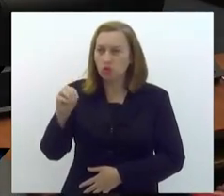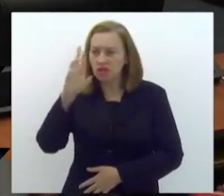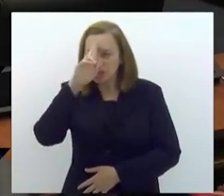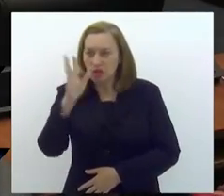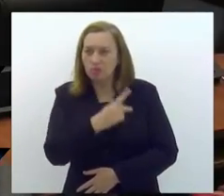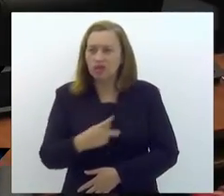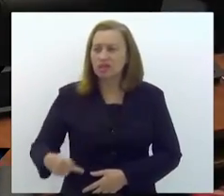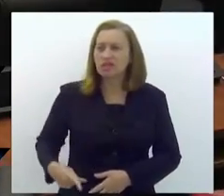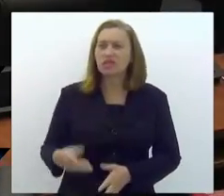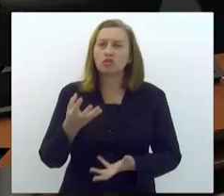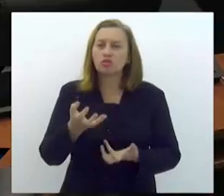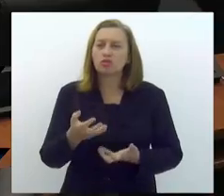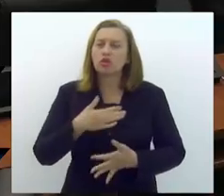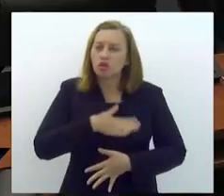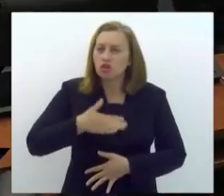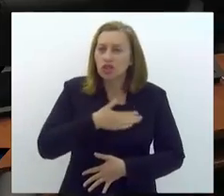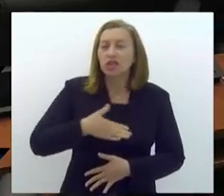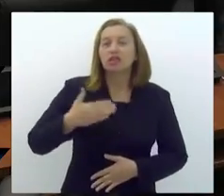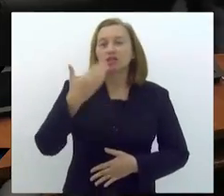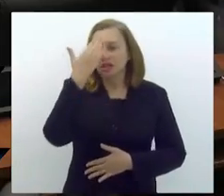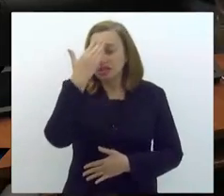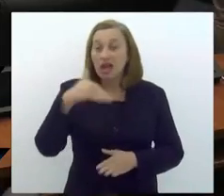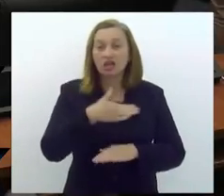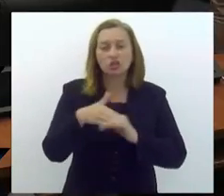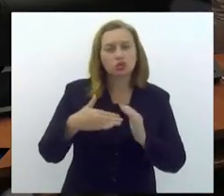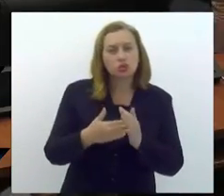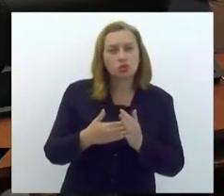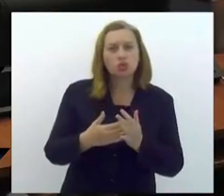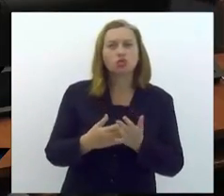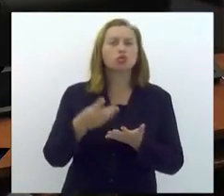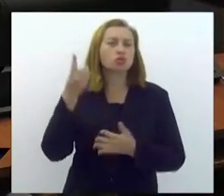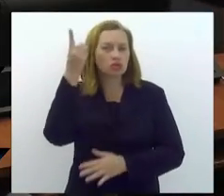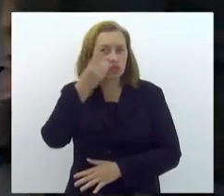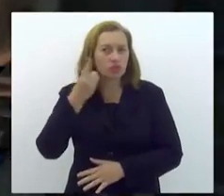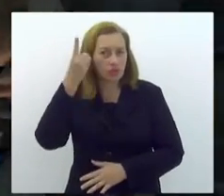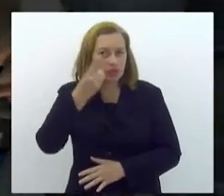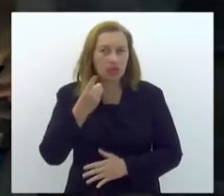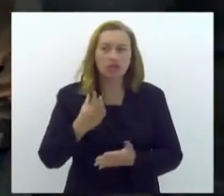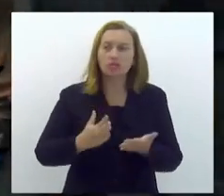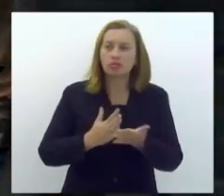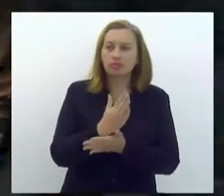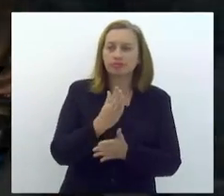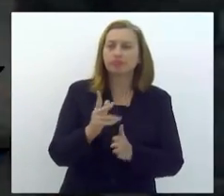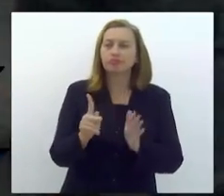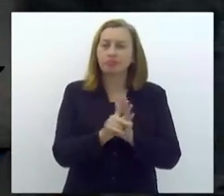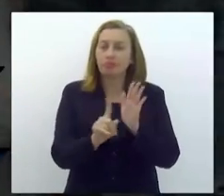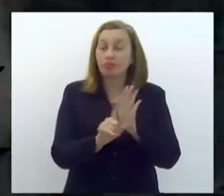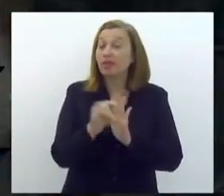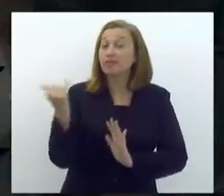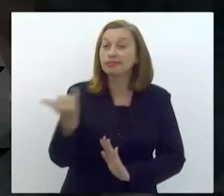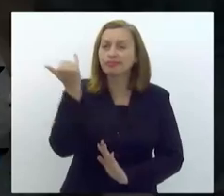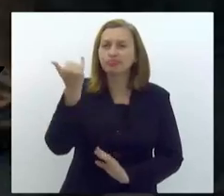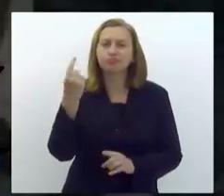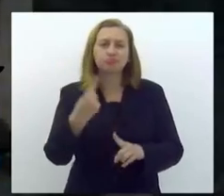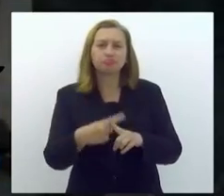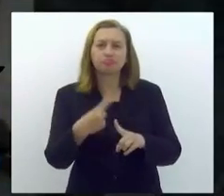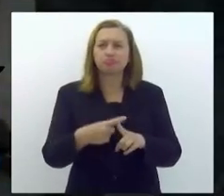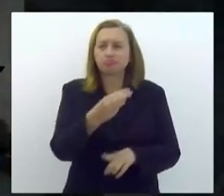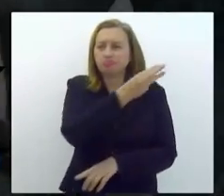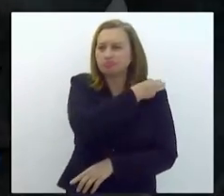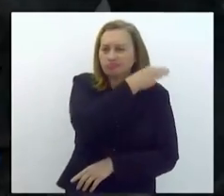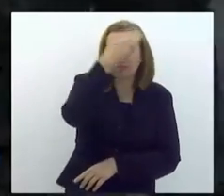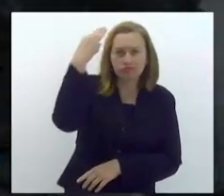eu gostaria de agradecer a todos os deputados que foram favoráveis esse projeto de lei muito importante até porque Nossa Senhora